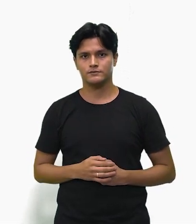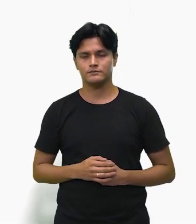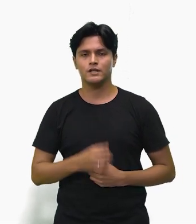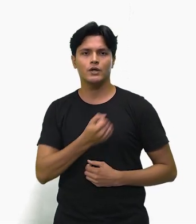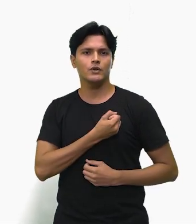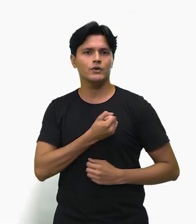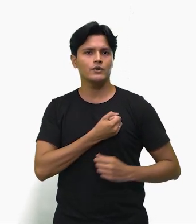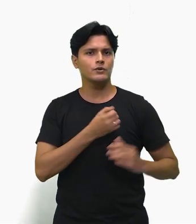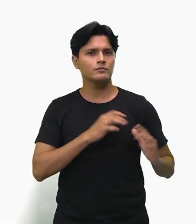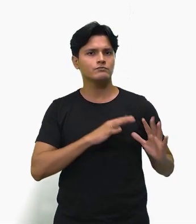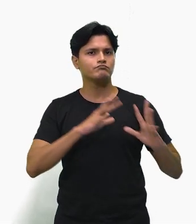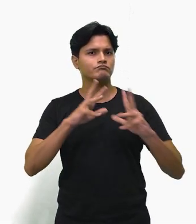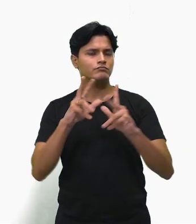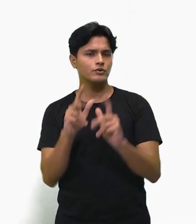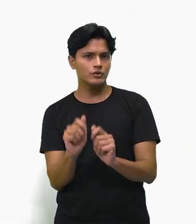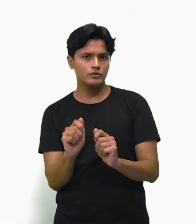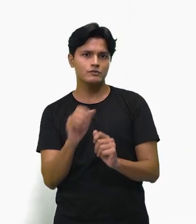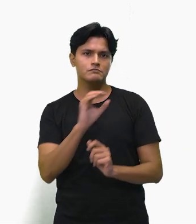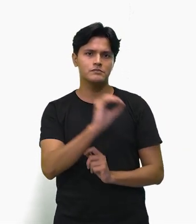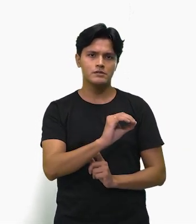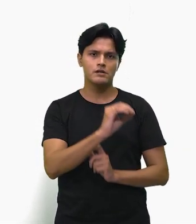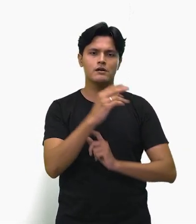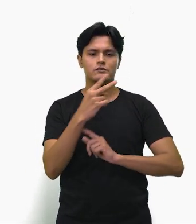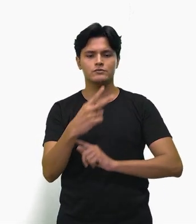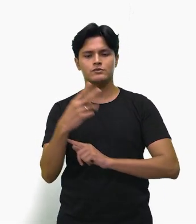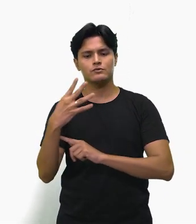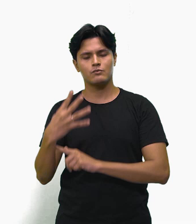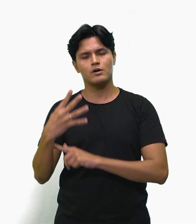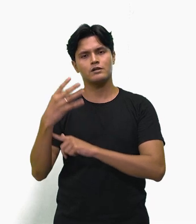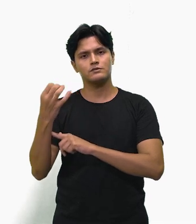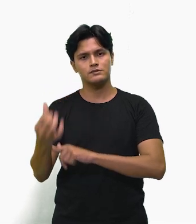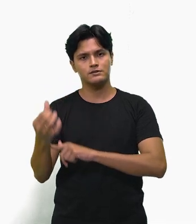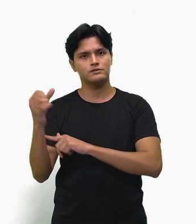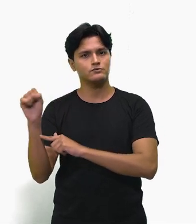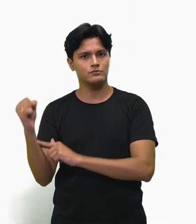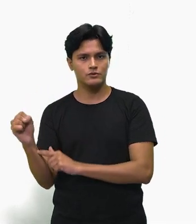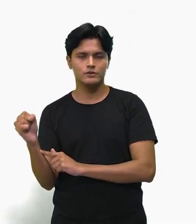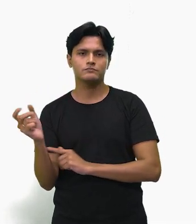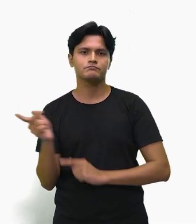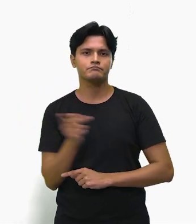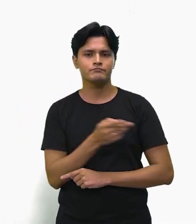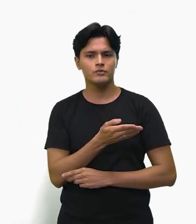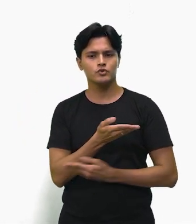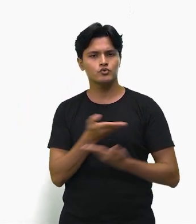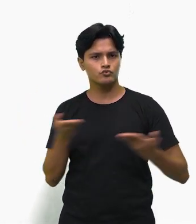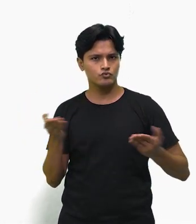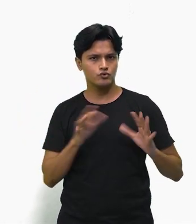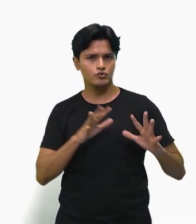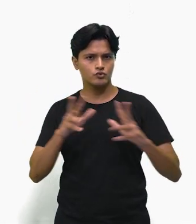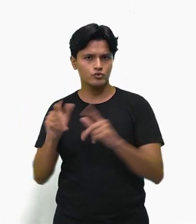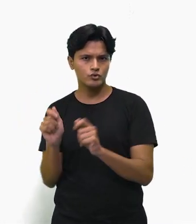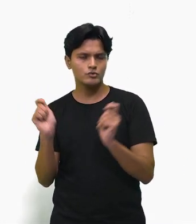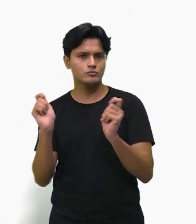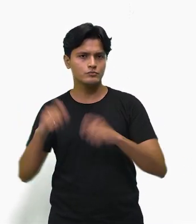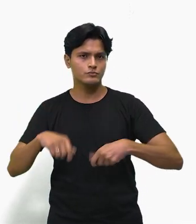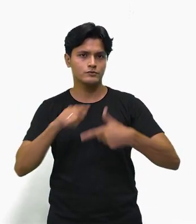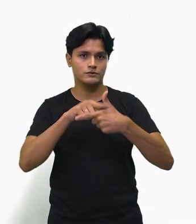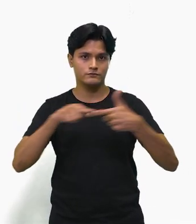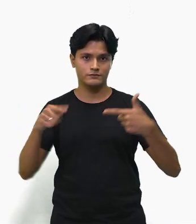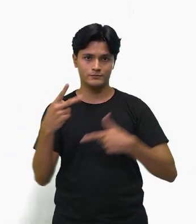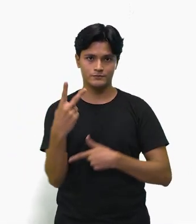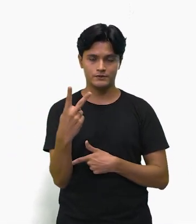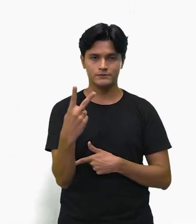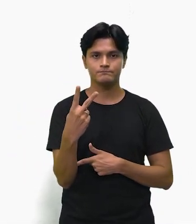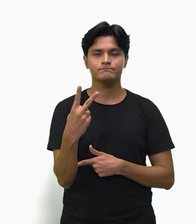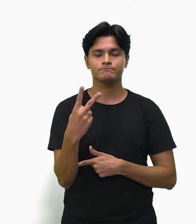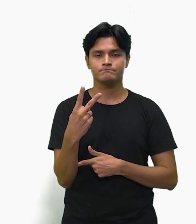todos esses números aqui, o 0, 2, o 4, o 6 e o 8, eles serão divisíveis por